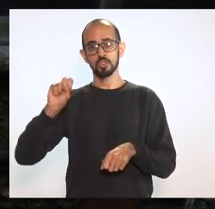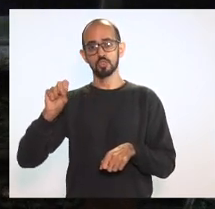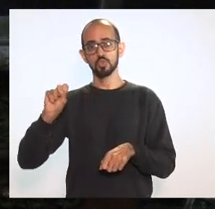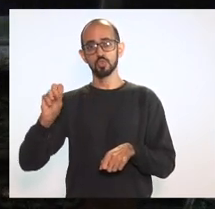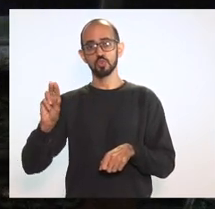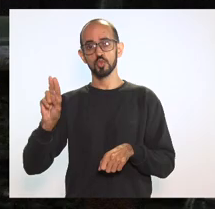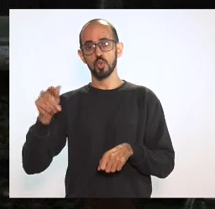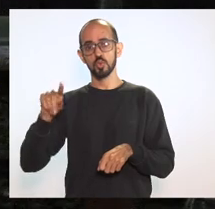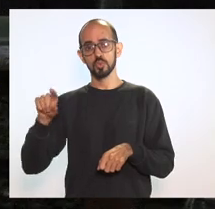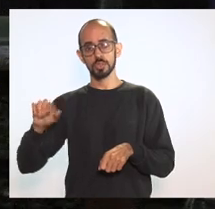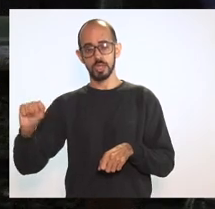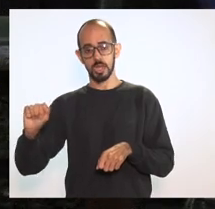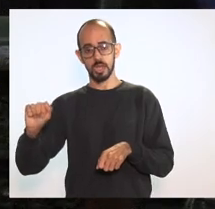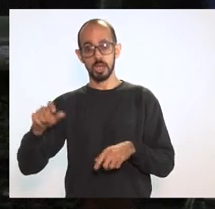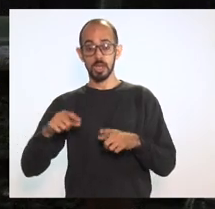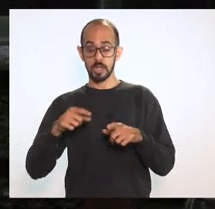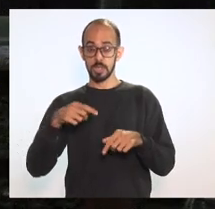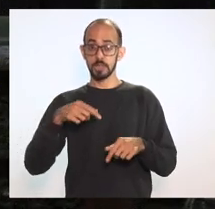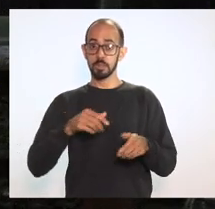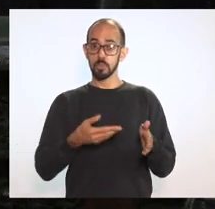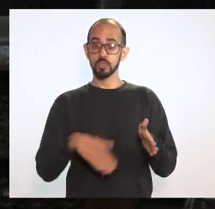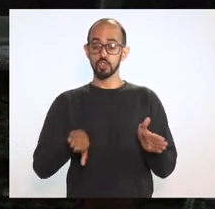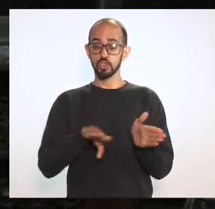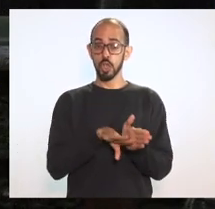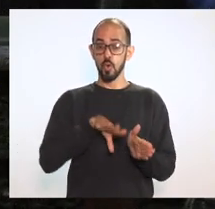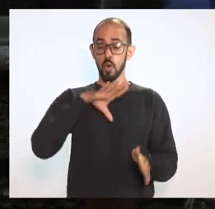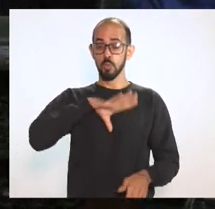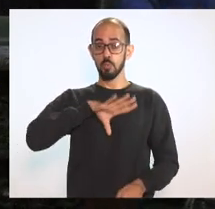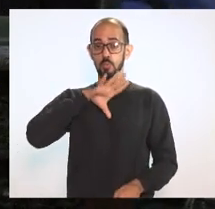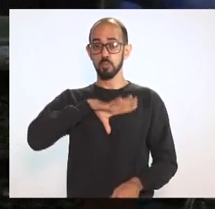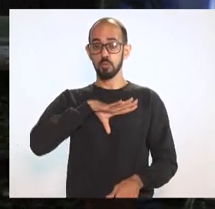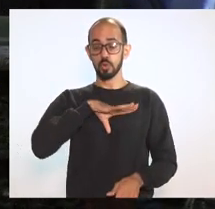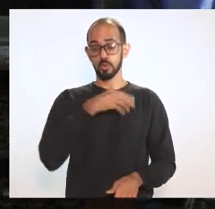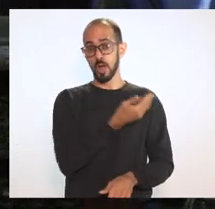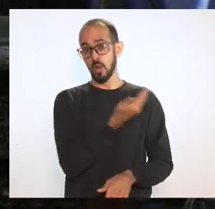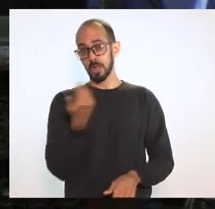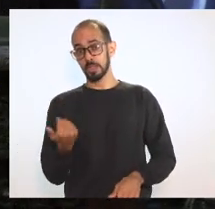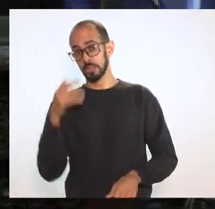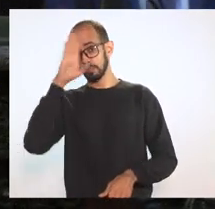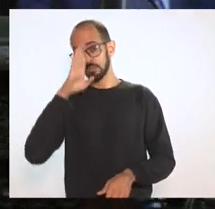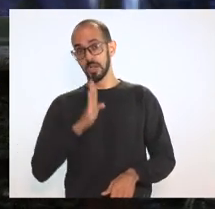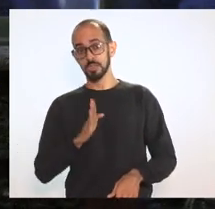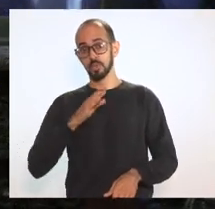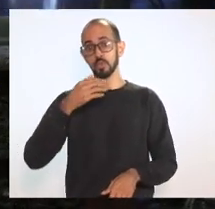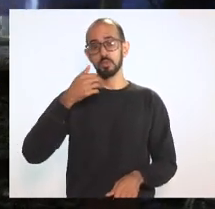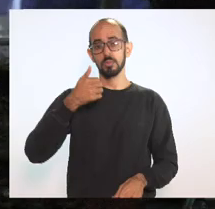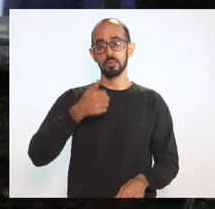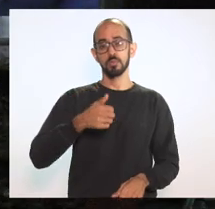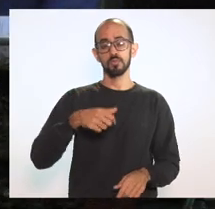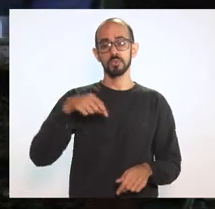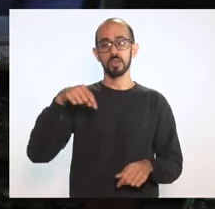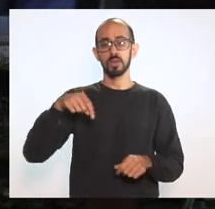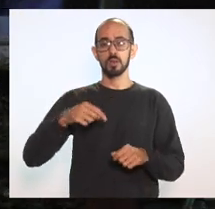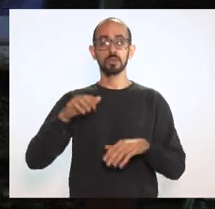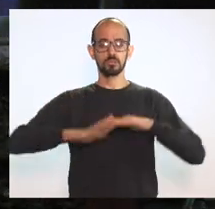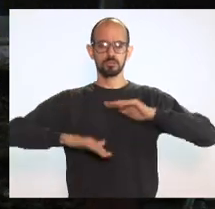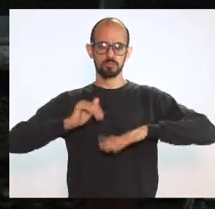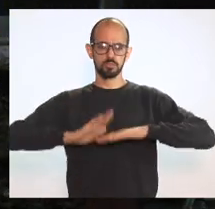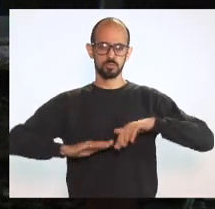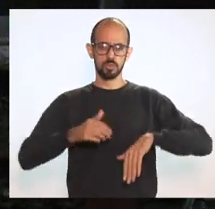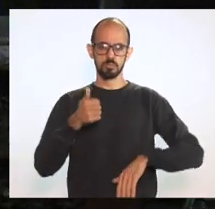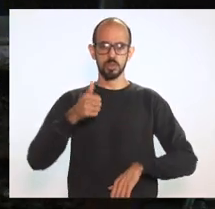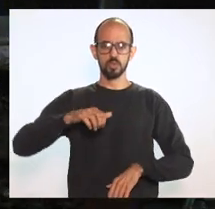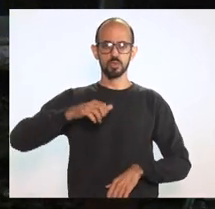de artífices especializados em construção naval. Em 1666, surge na Ilha do Governador